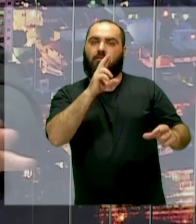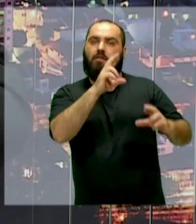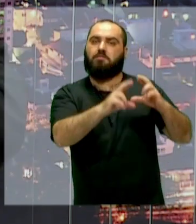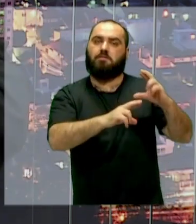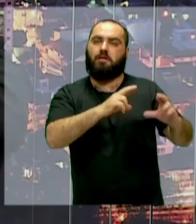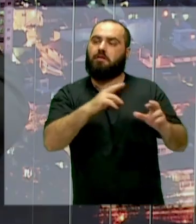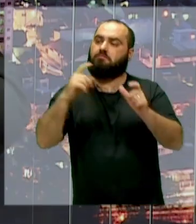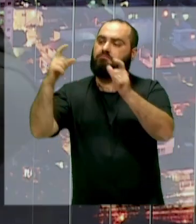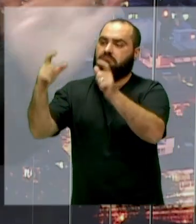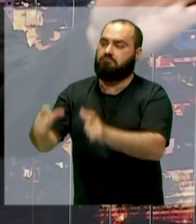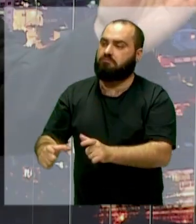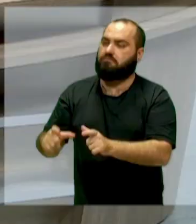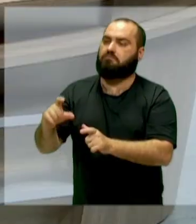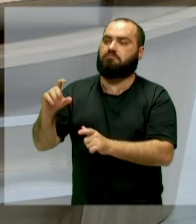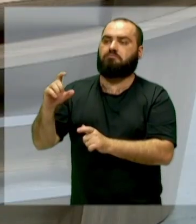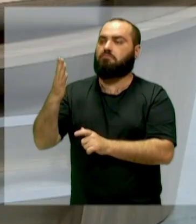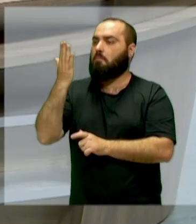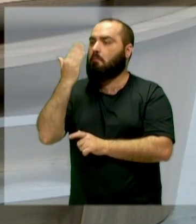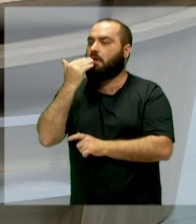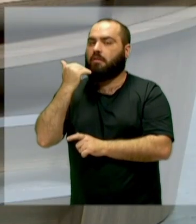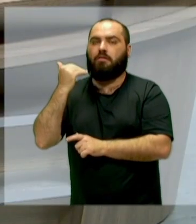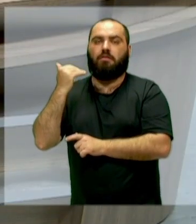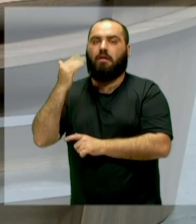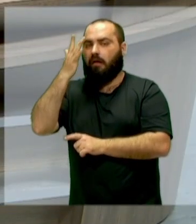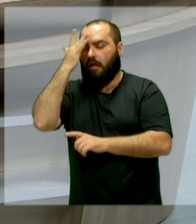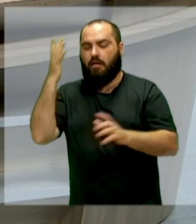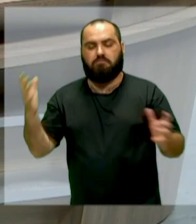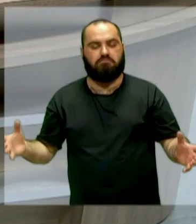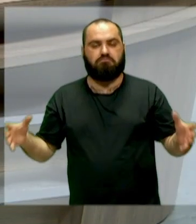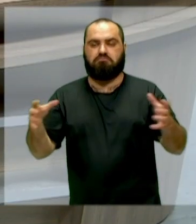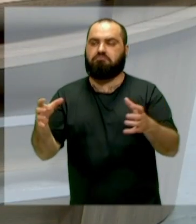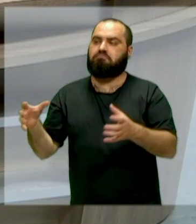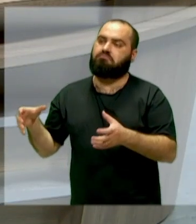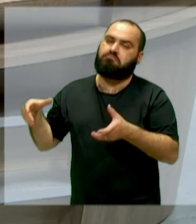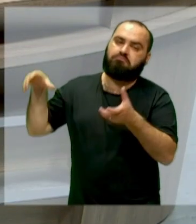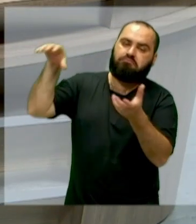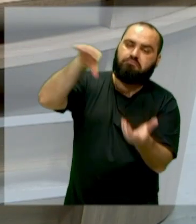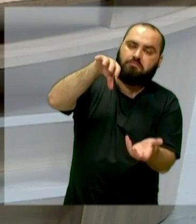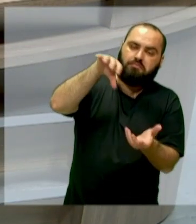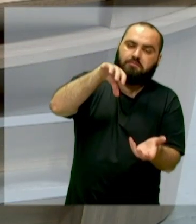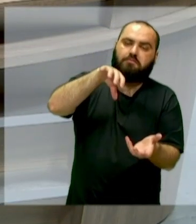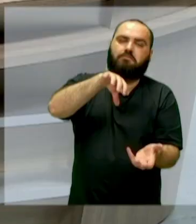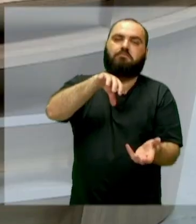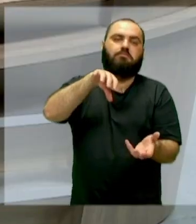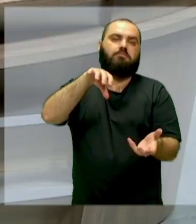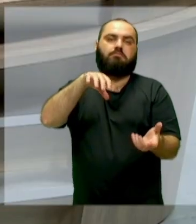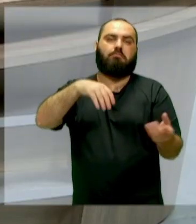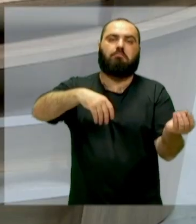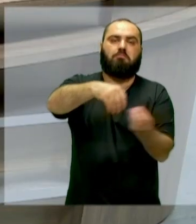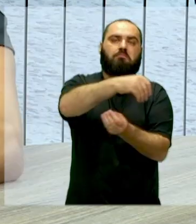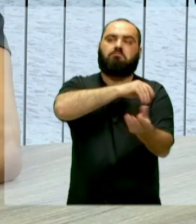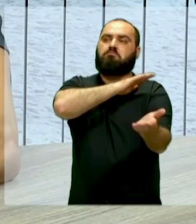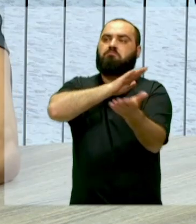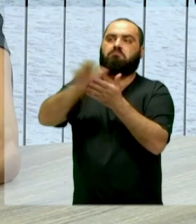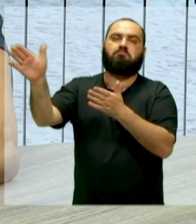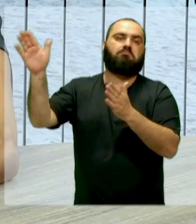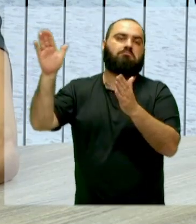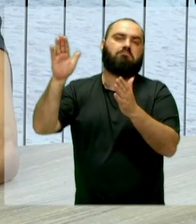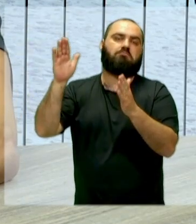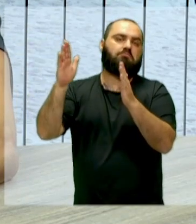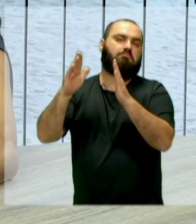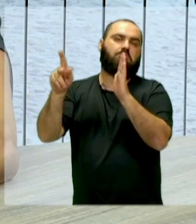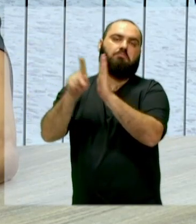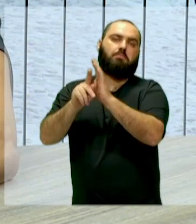reciclado levava tudo é E aí dentro do do caminhão mistura tudo a própria política nacional de